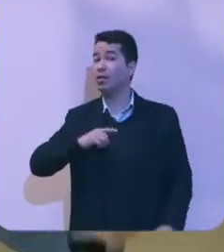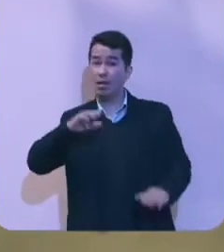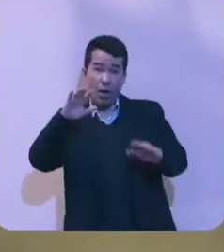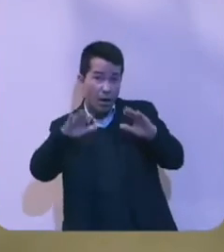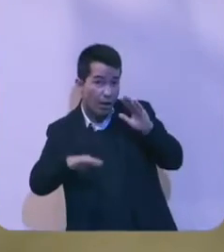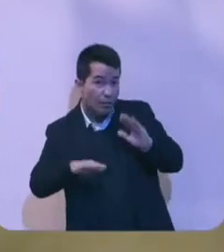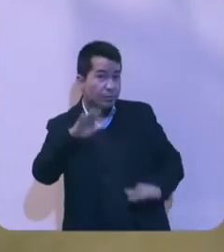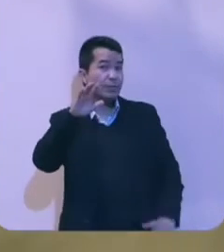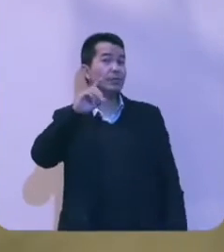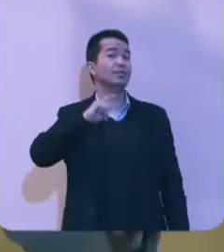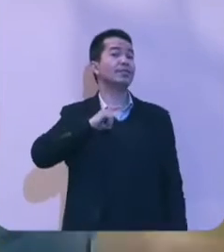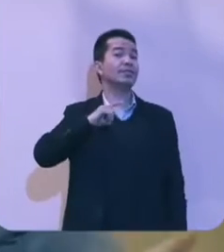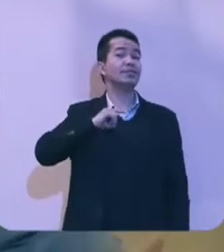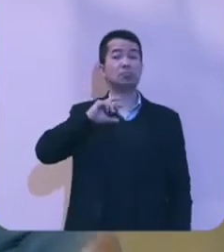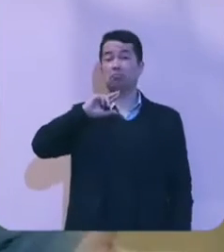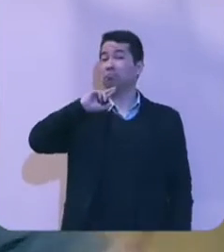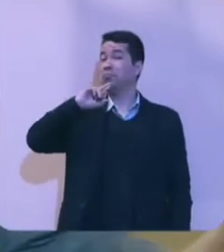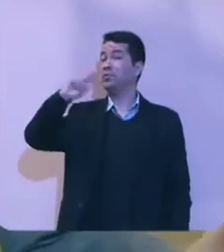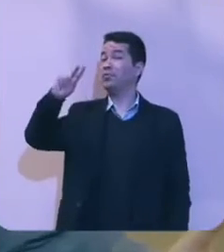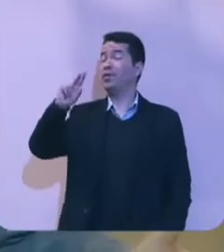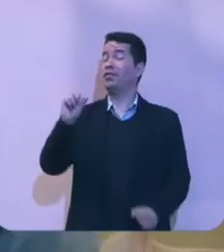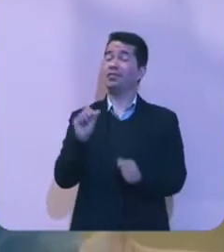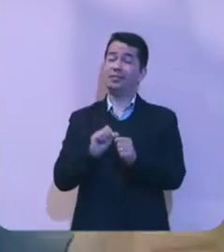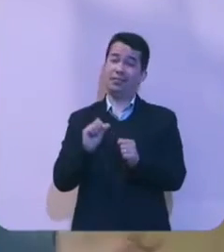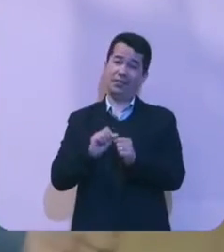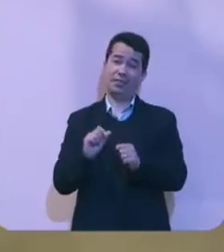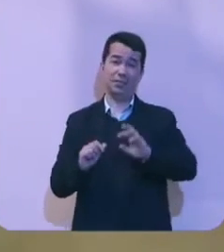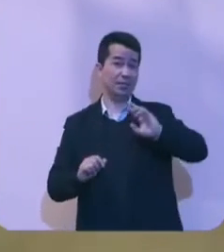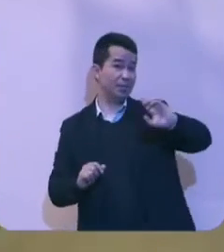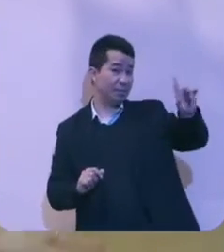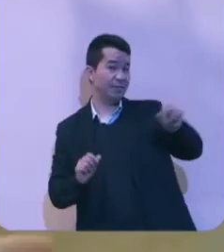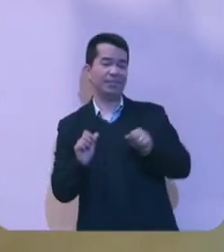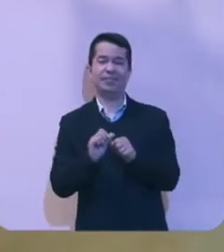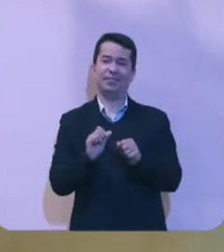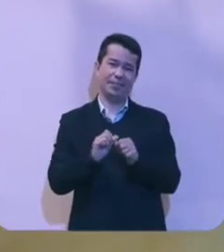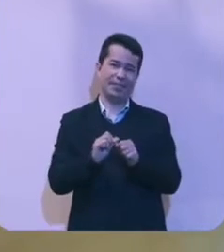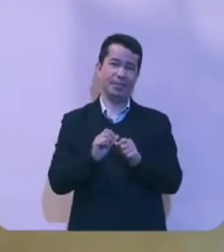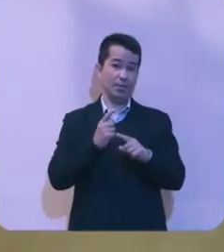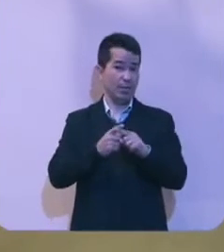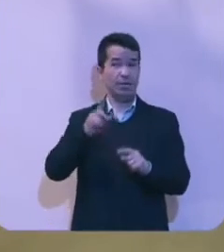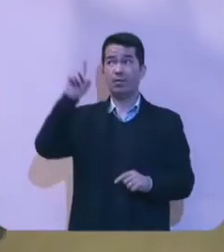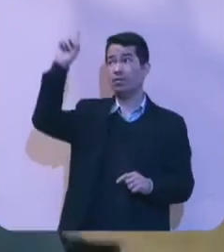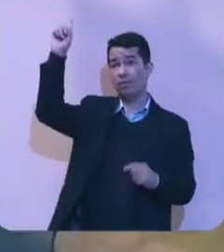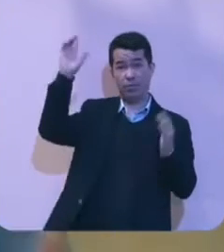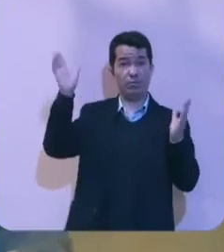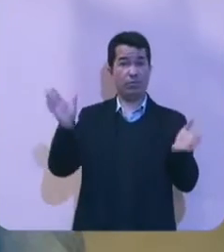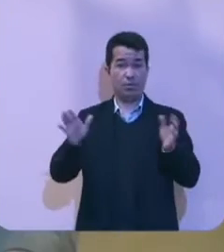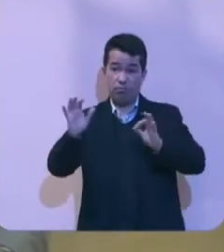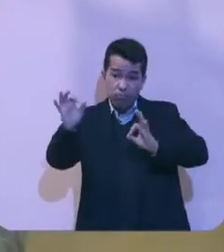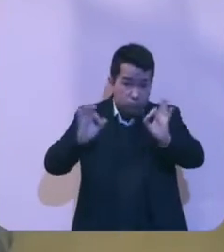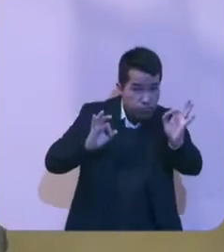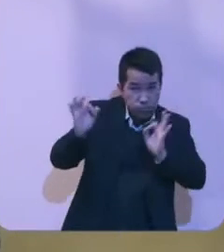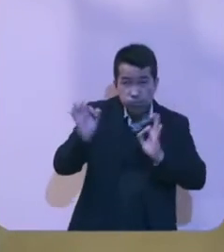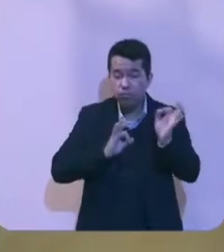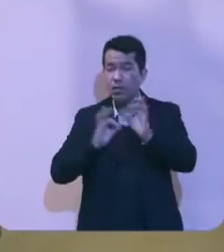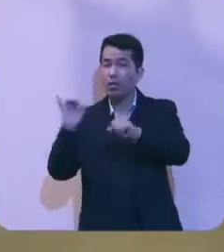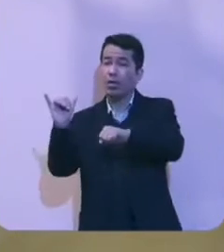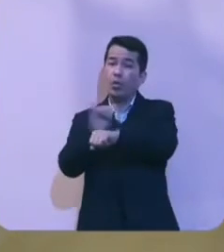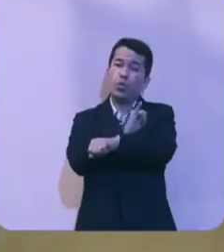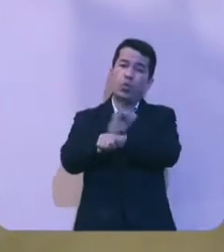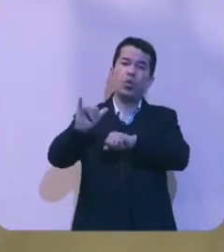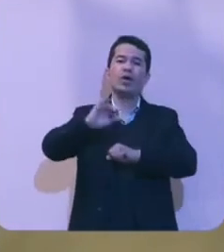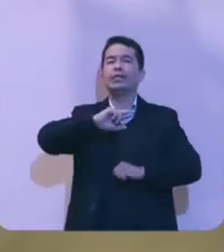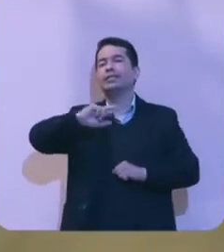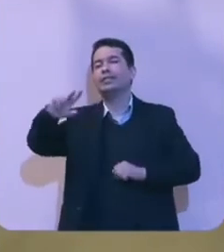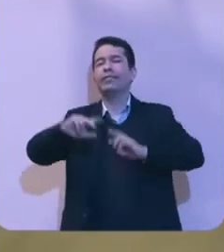tocar banda lá, a orquestra na frente da guerra, porque Ele já fez alguma coisa. Deus tem seus caminhos e